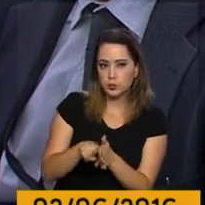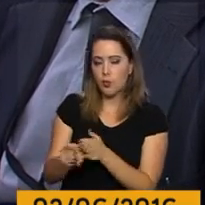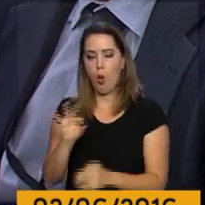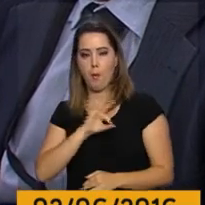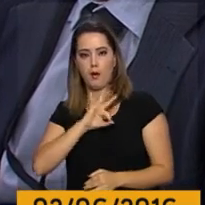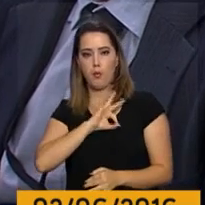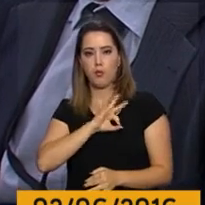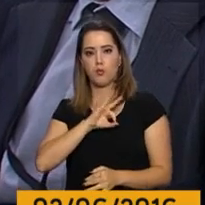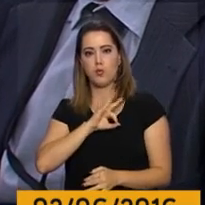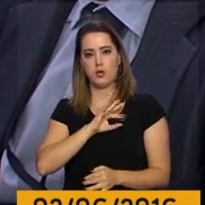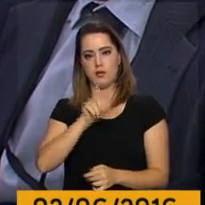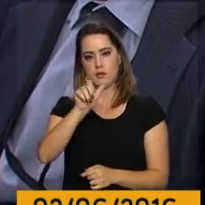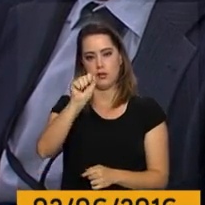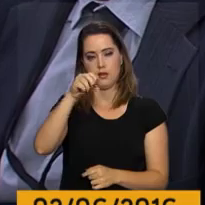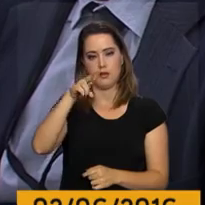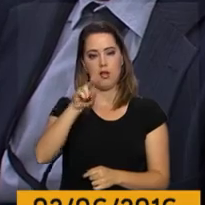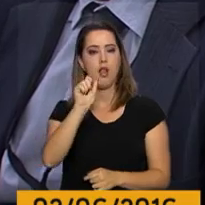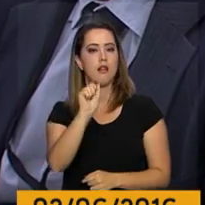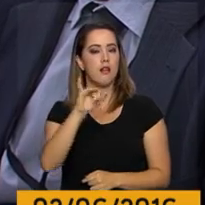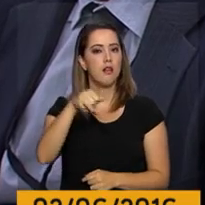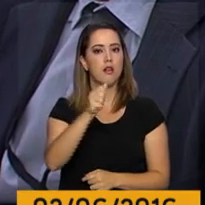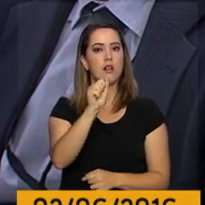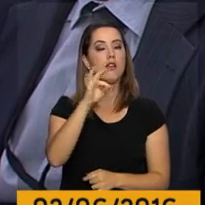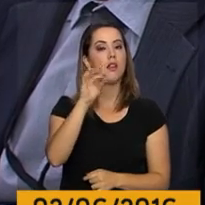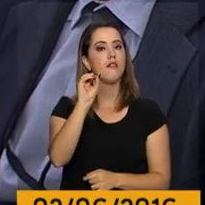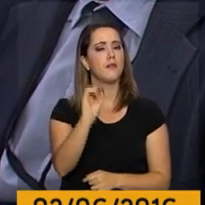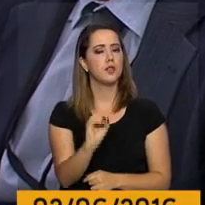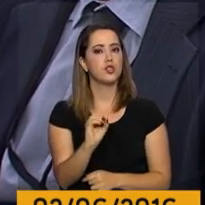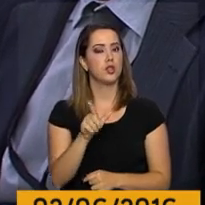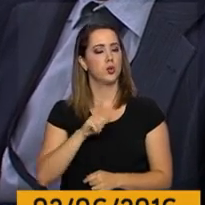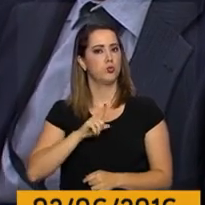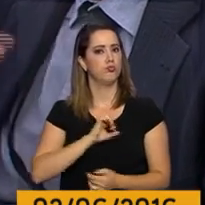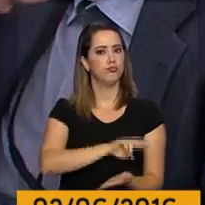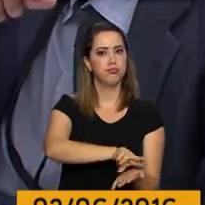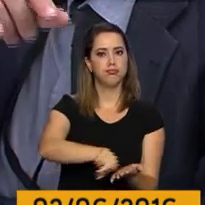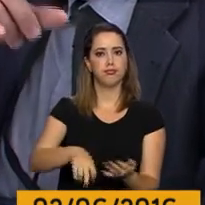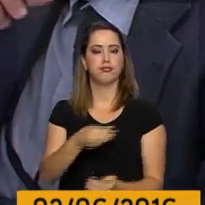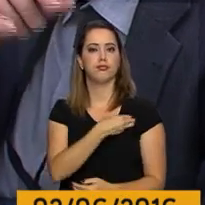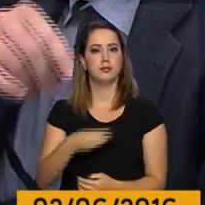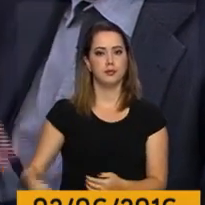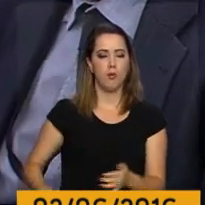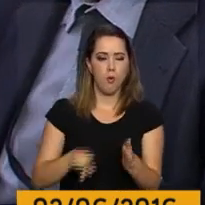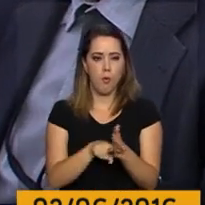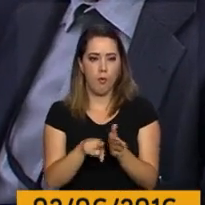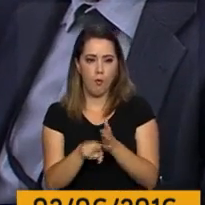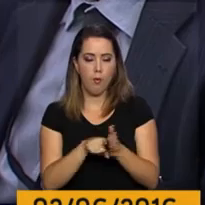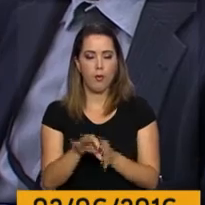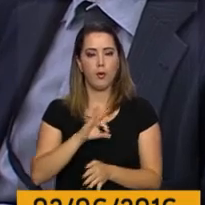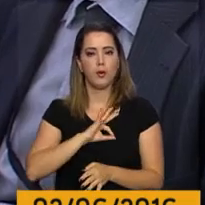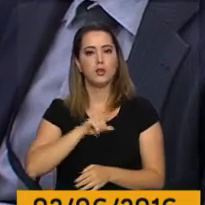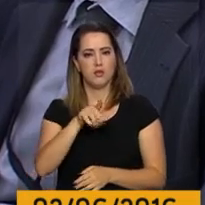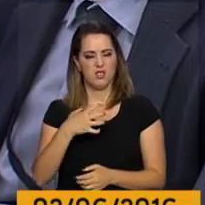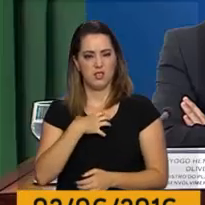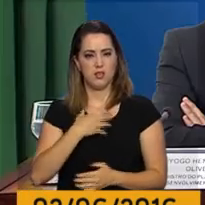de críticas à Lava Jato, e ainda há outros que são investigados na operação. Queria saber se o senhor teme algum tipo de pressão política no Ministério em